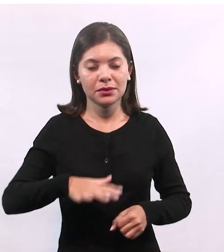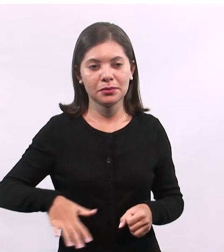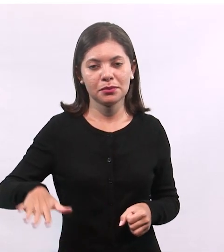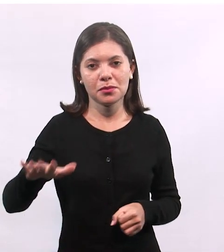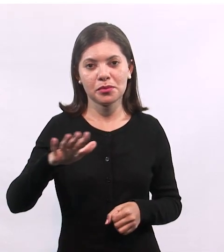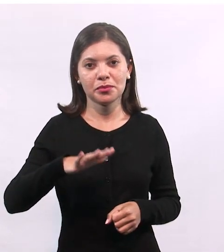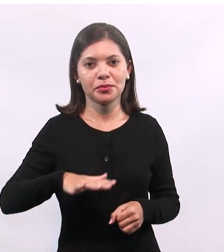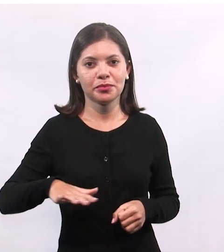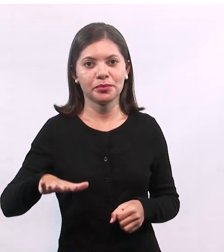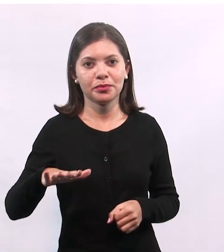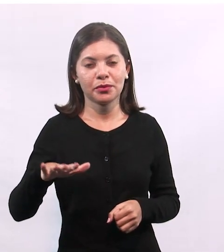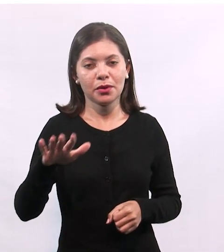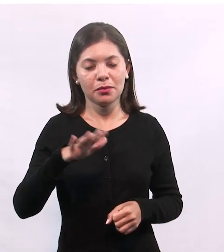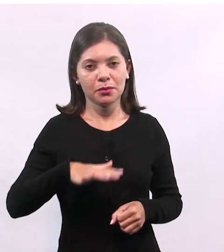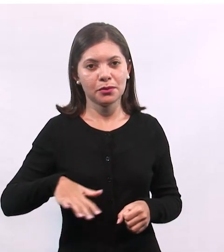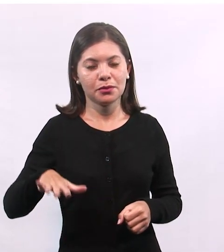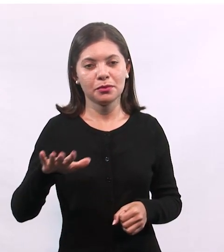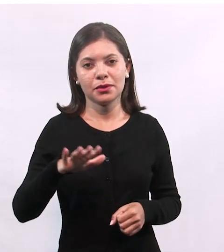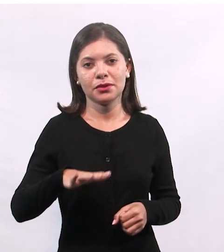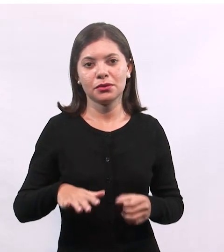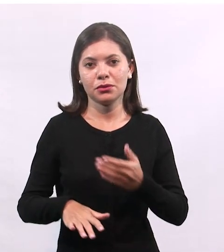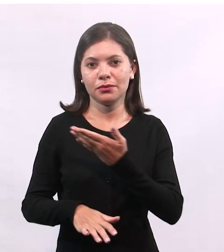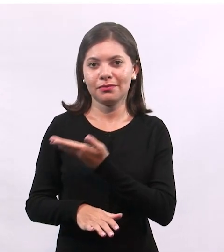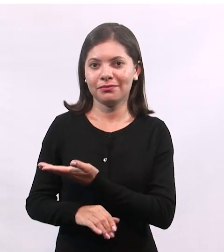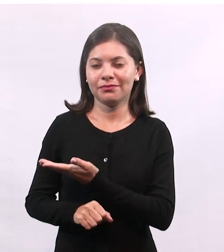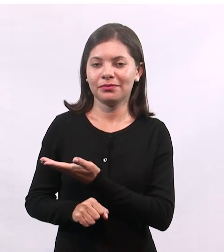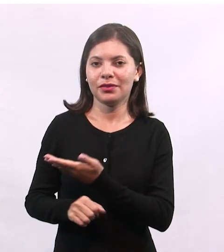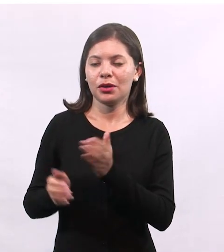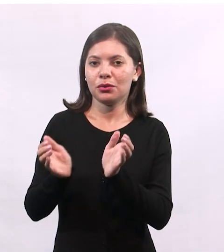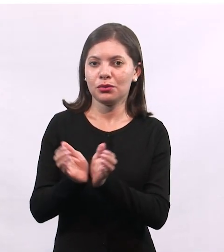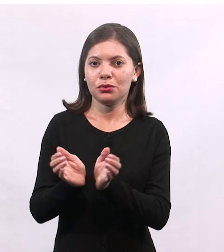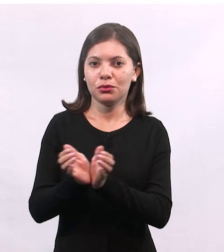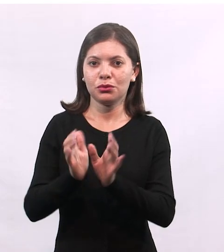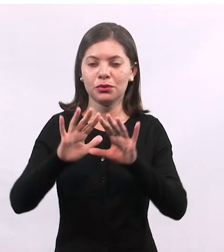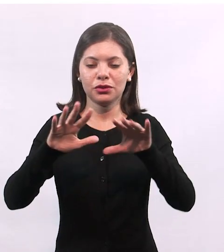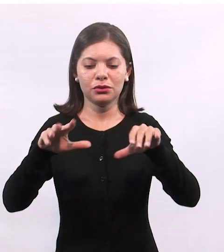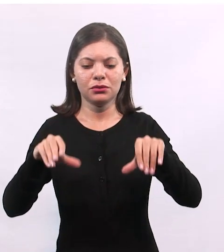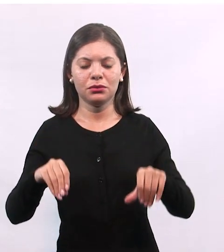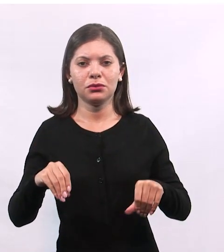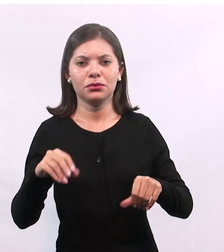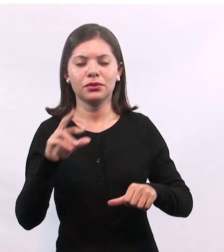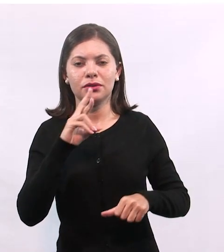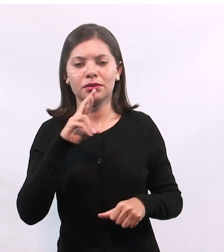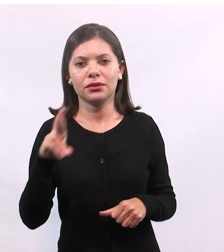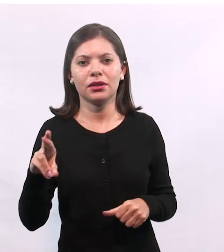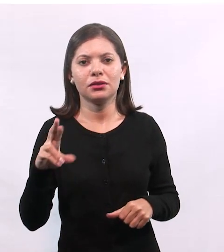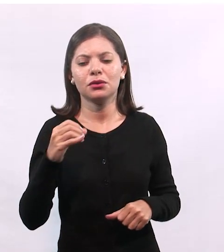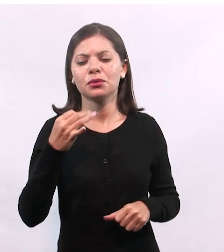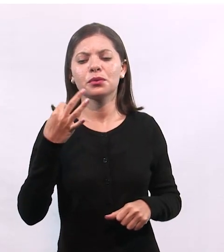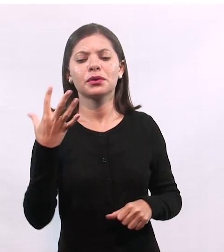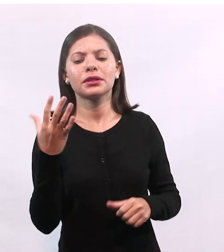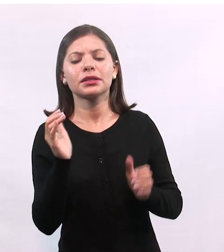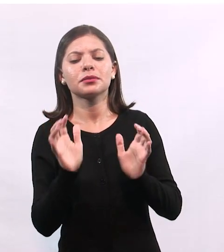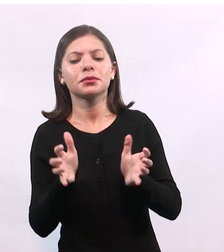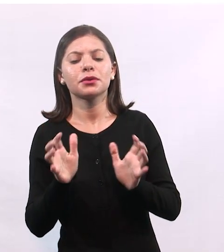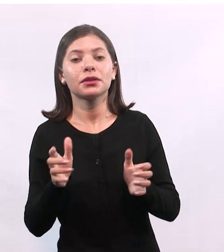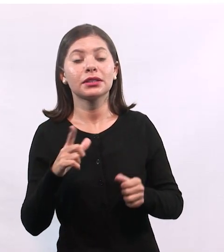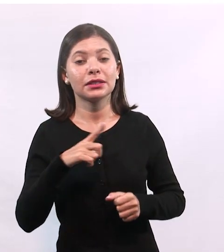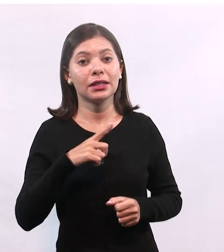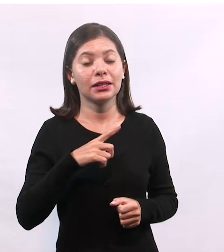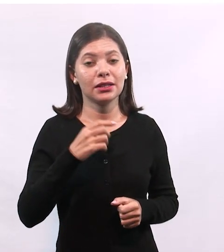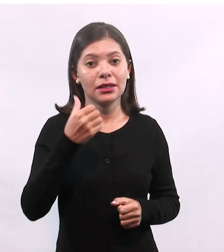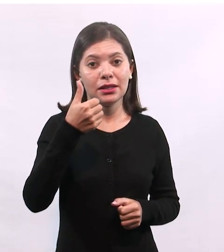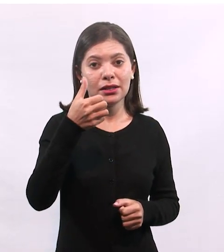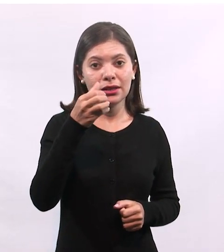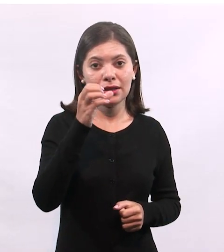espaço amostral meu espaço amostral é o conjunto de todos os resultados possíveis Quantas bolas eu